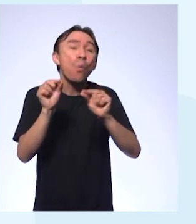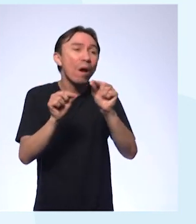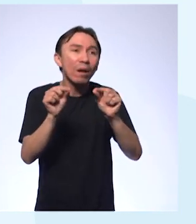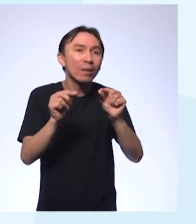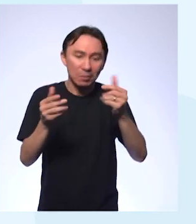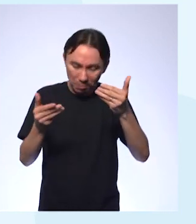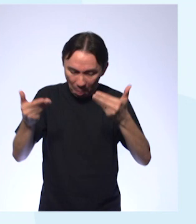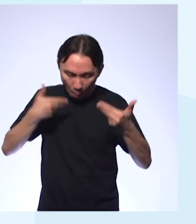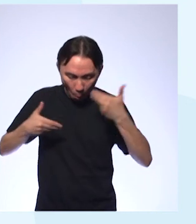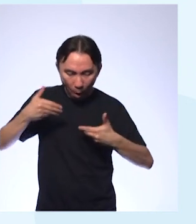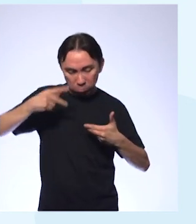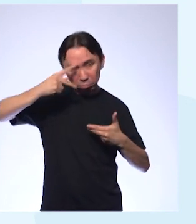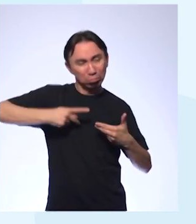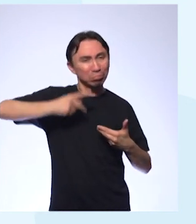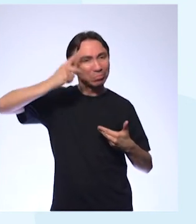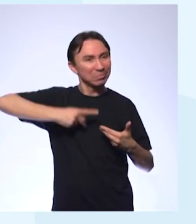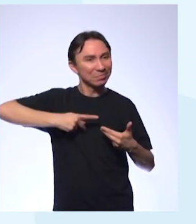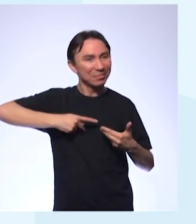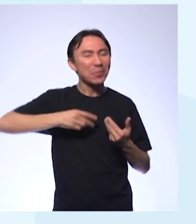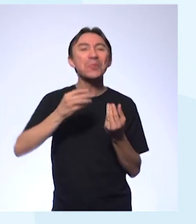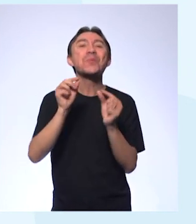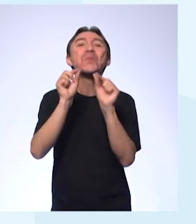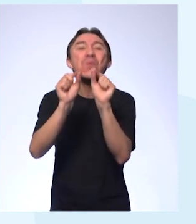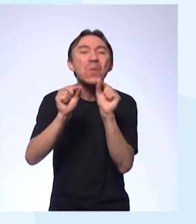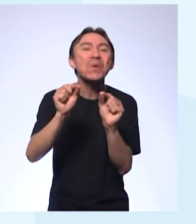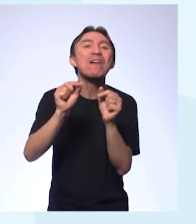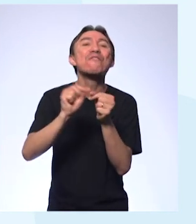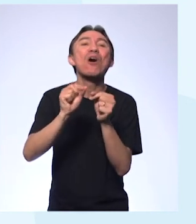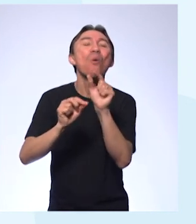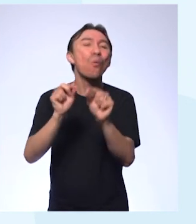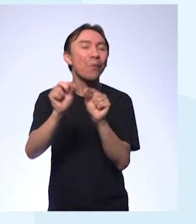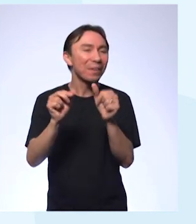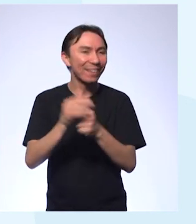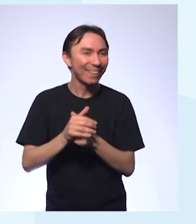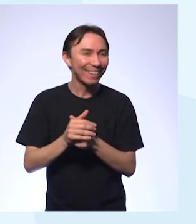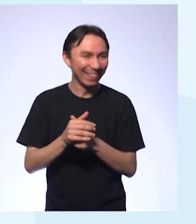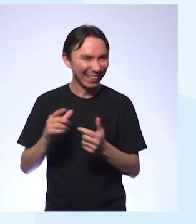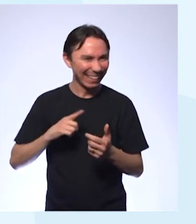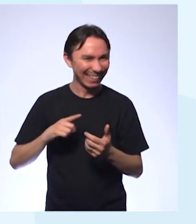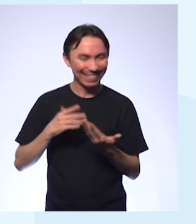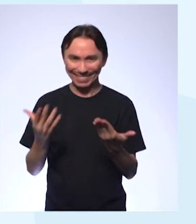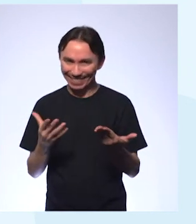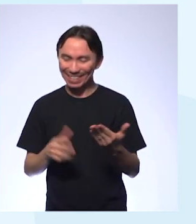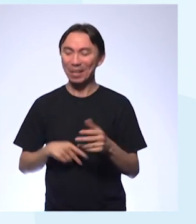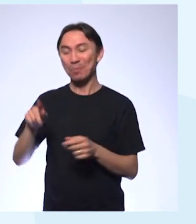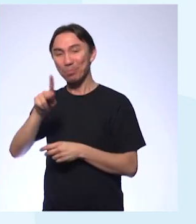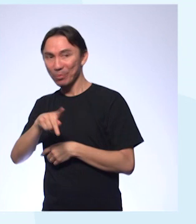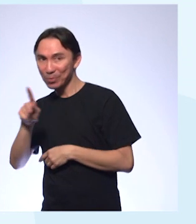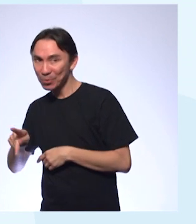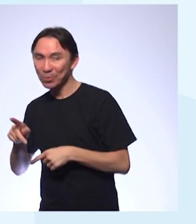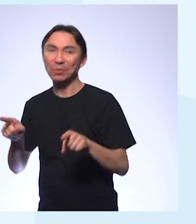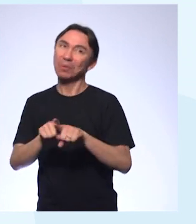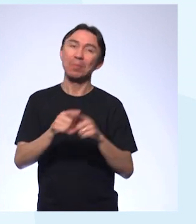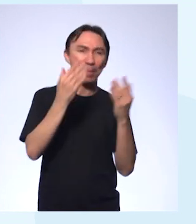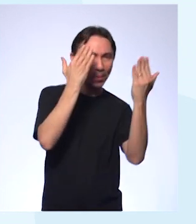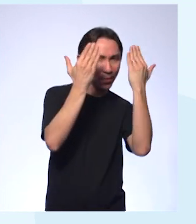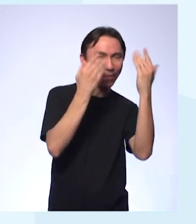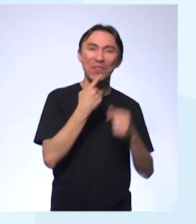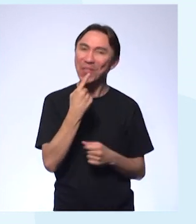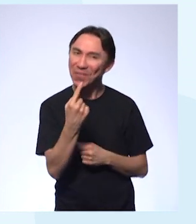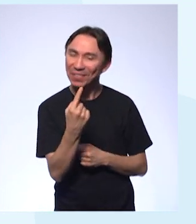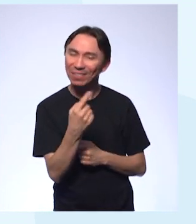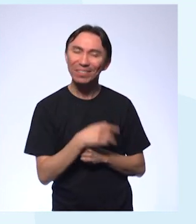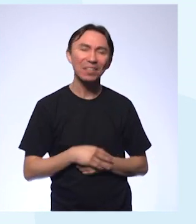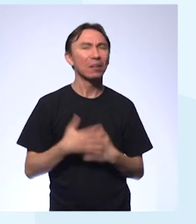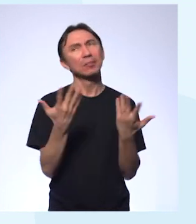si. Ok? Ações de autocuidado que foram citadas pela professora Luanda ou pela psicóloga. E aí eu te dou uma sugestão. De repente, você pode fazer um